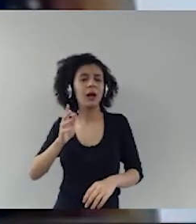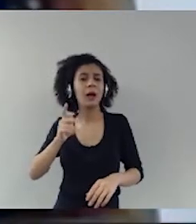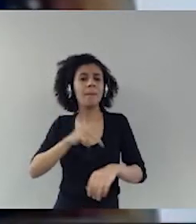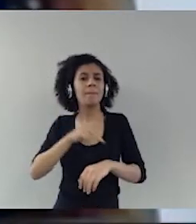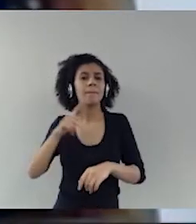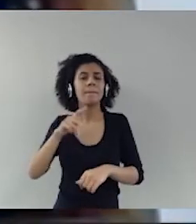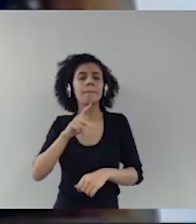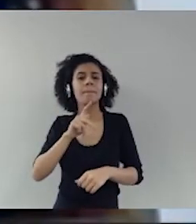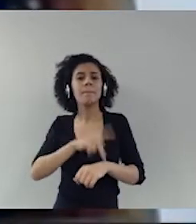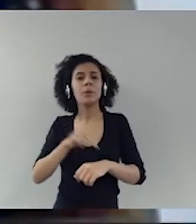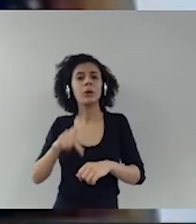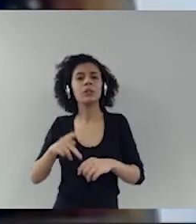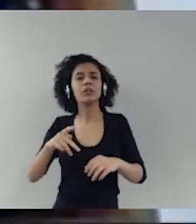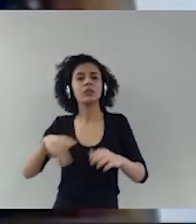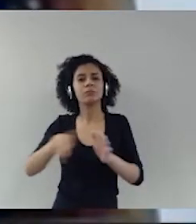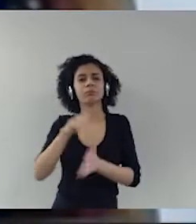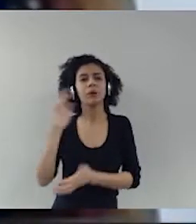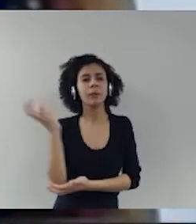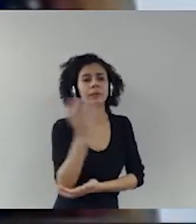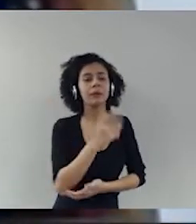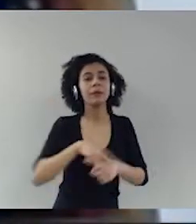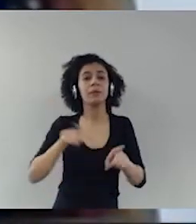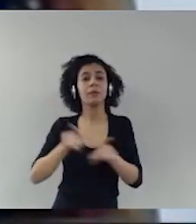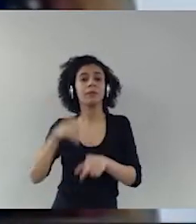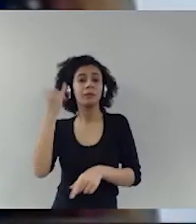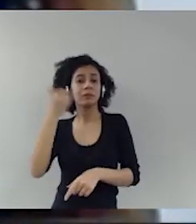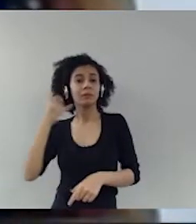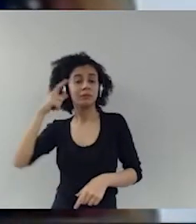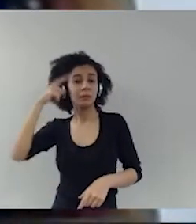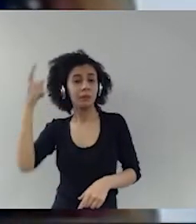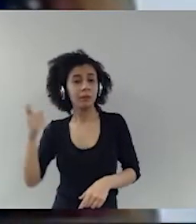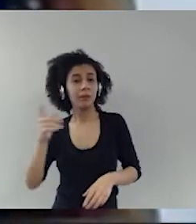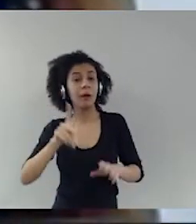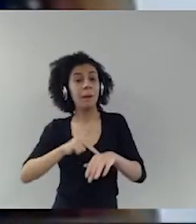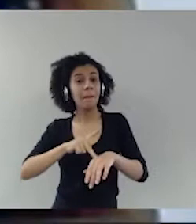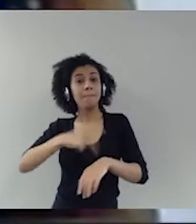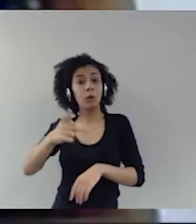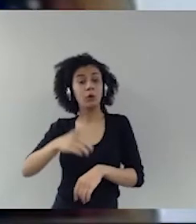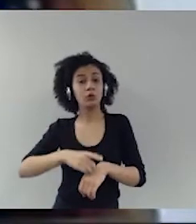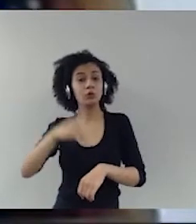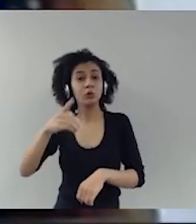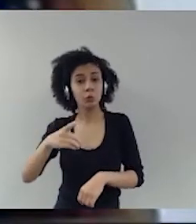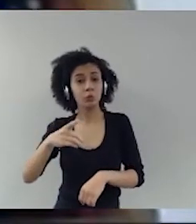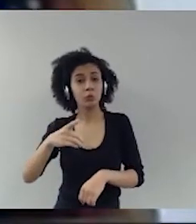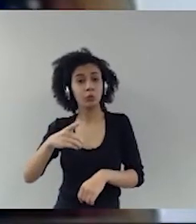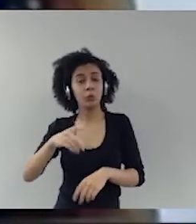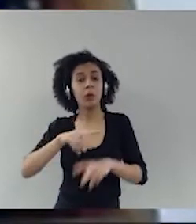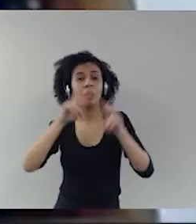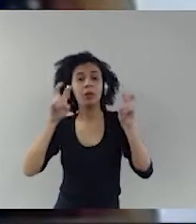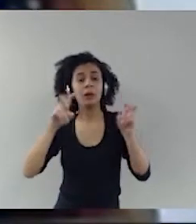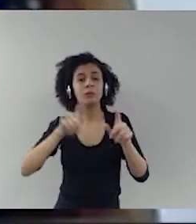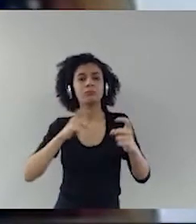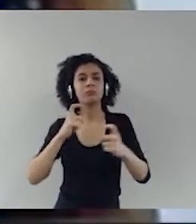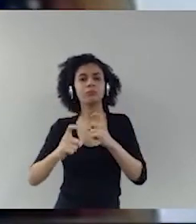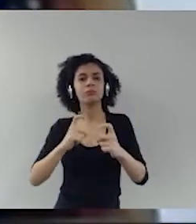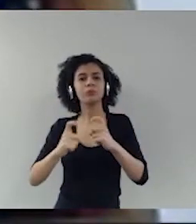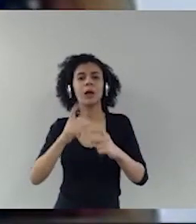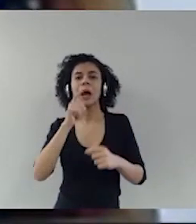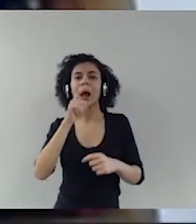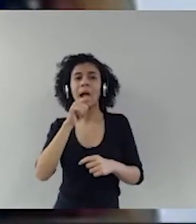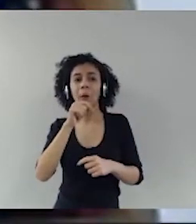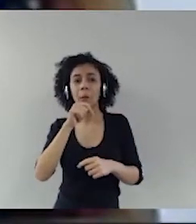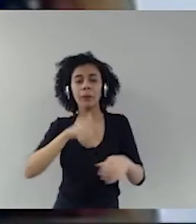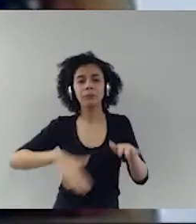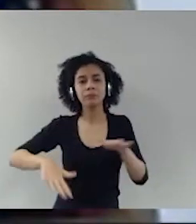pela Universidade de Castilha-La Mancha, Espanha, pós-doutora pela Universidade de Sevilha com o tema de Gestão Normativa das Águas para Consumo,